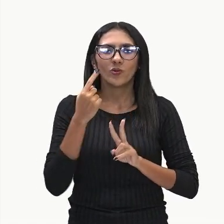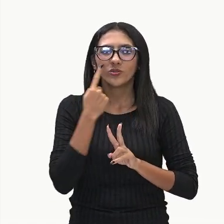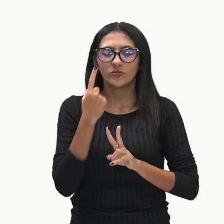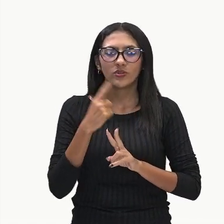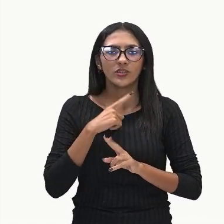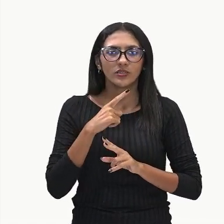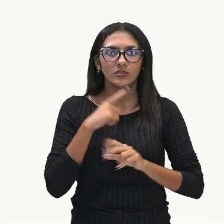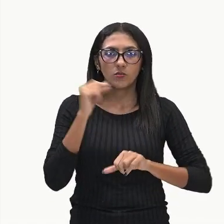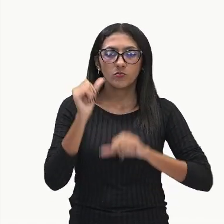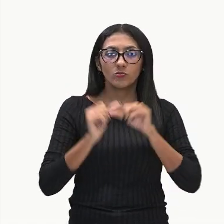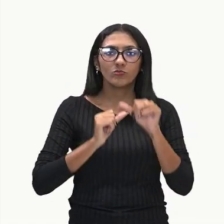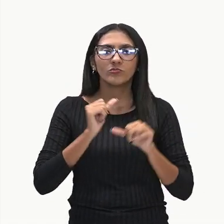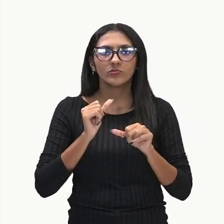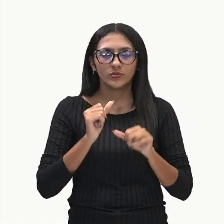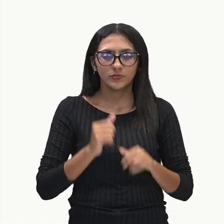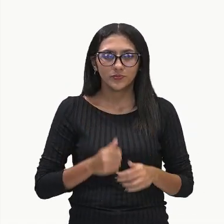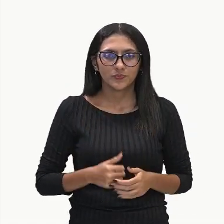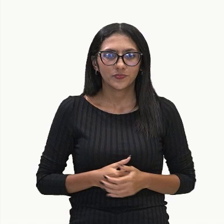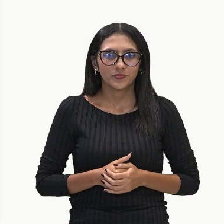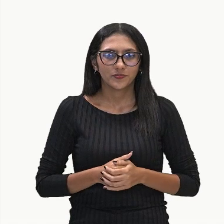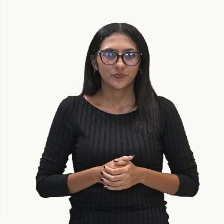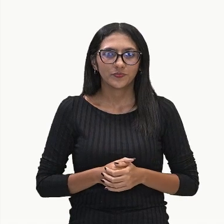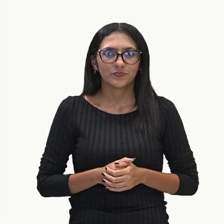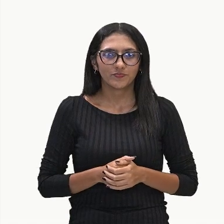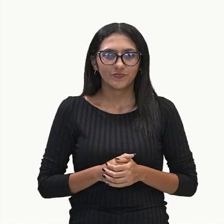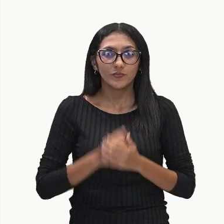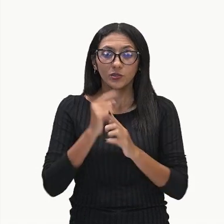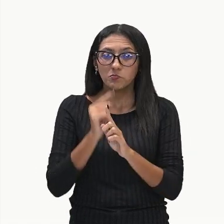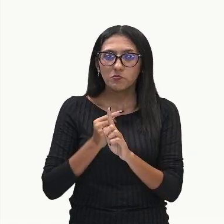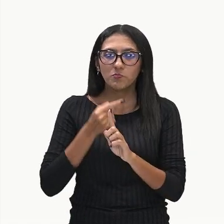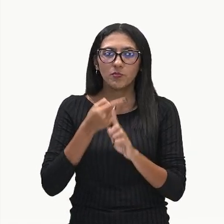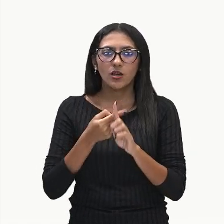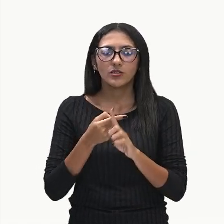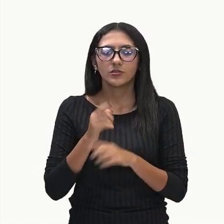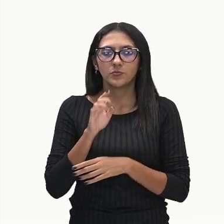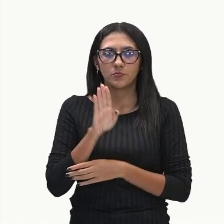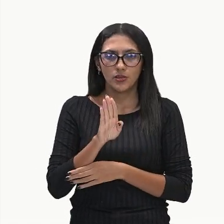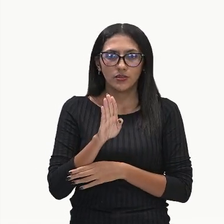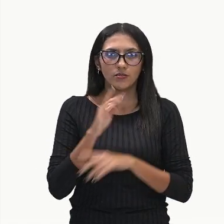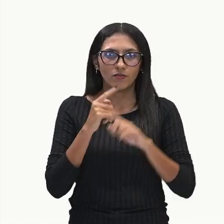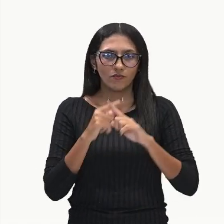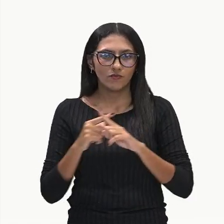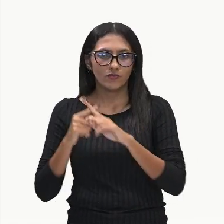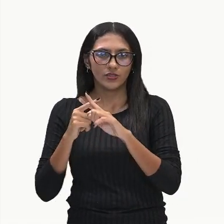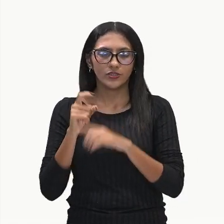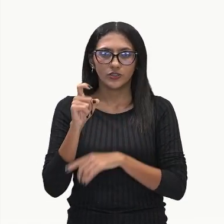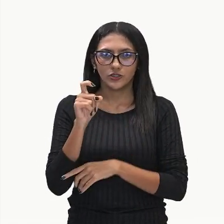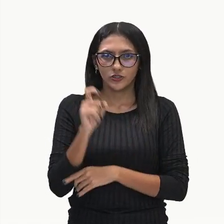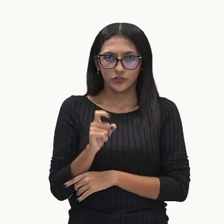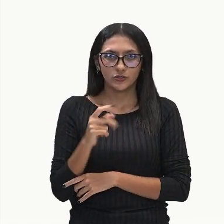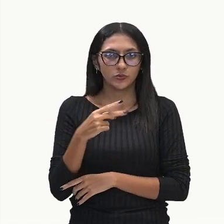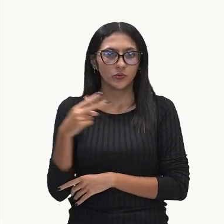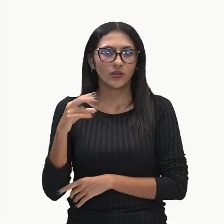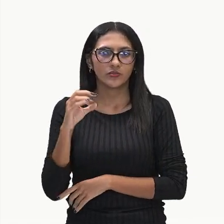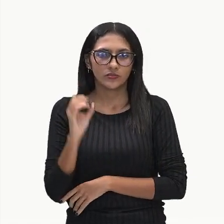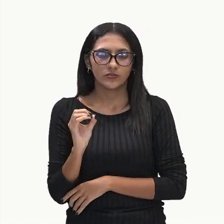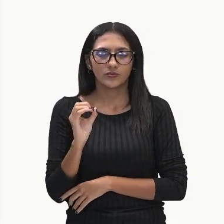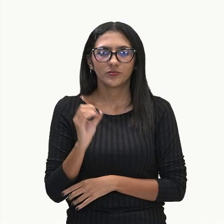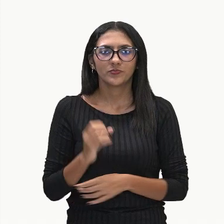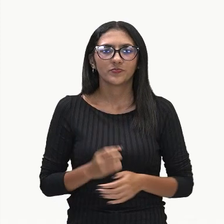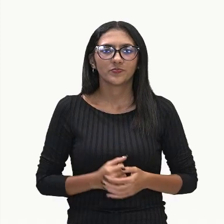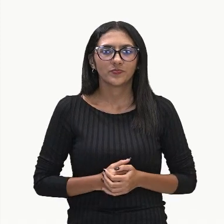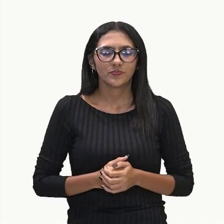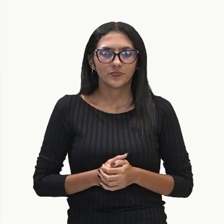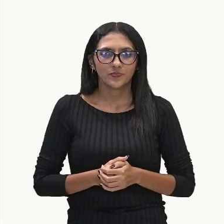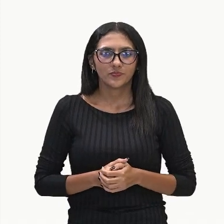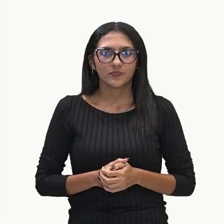uma multiplicação. Mais b vezes x igual a zero. Pronto. Você ali